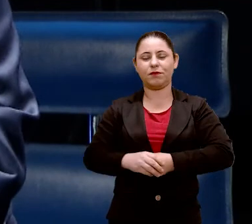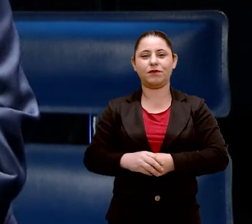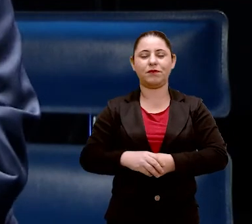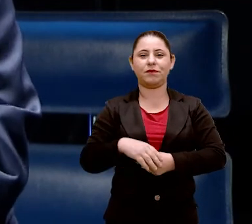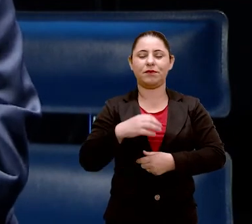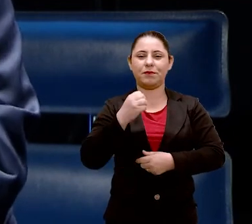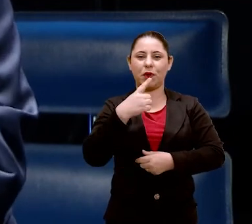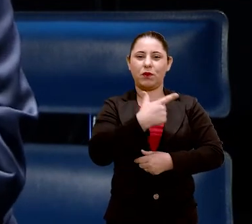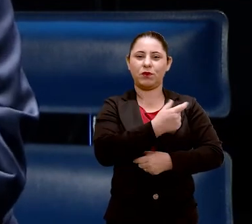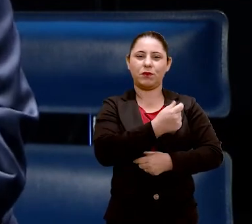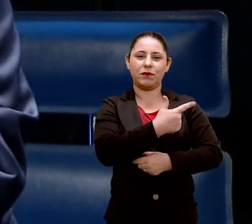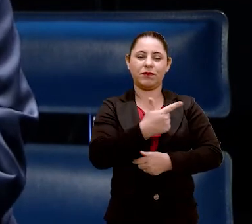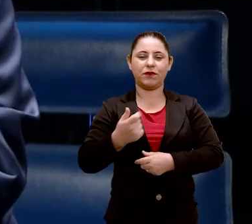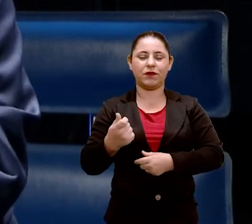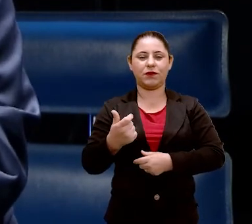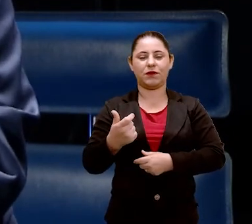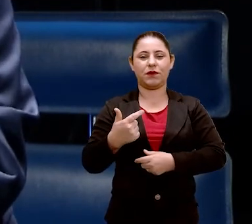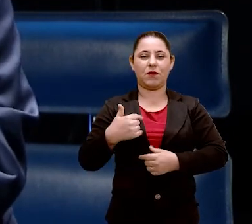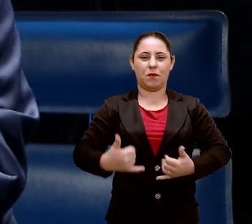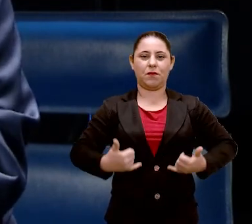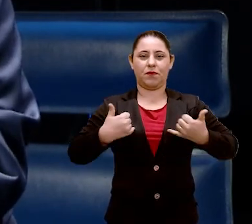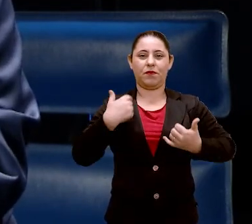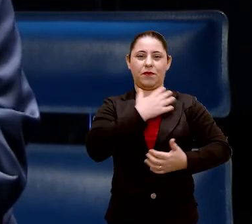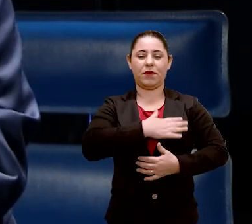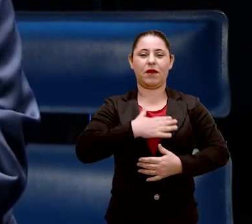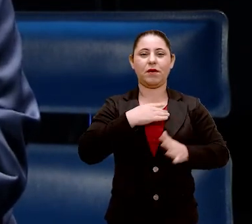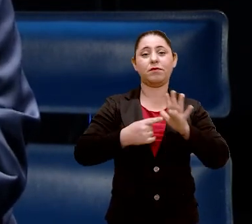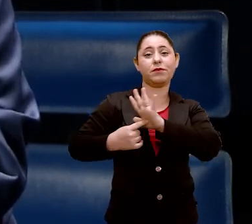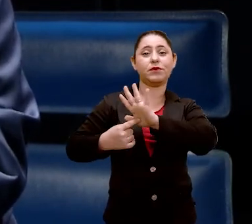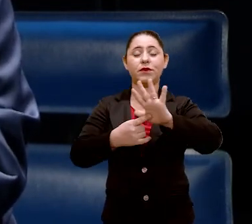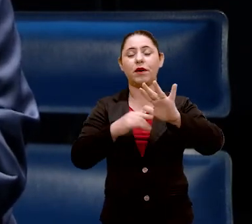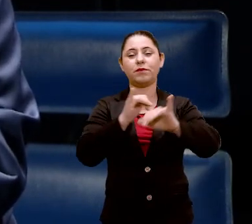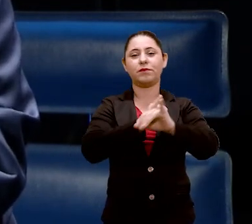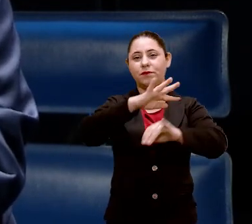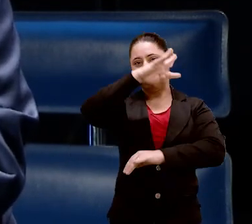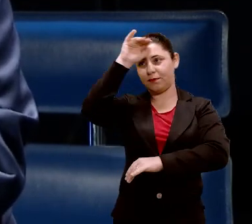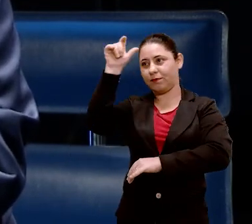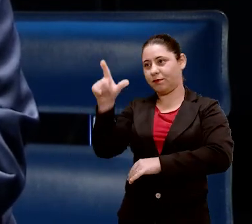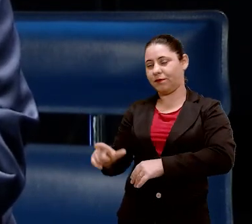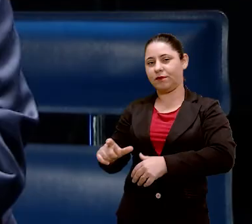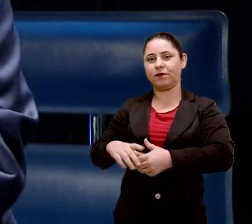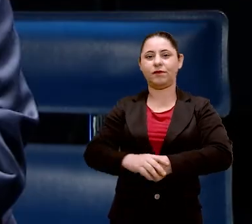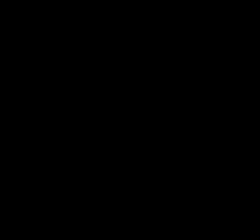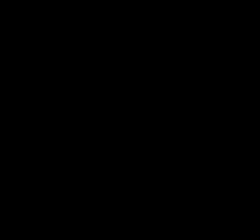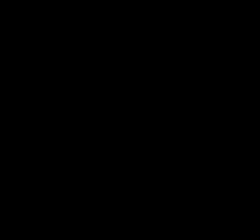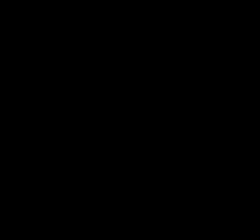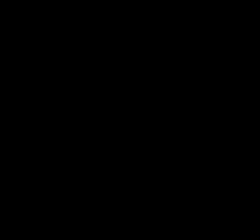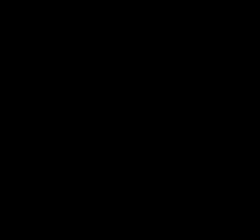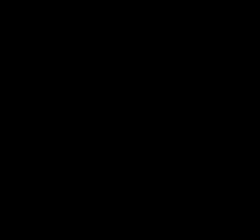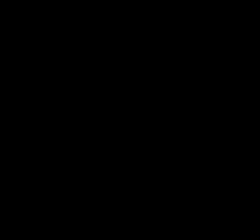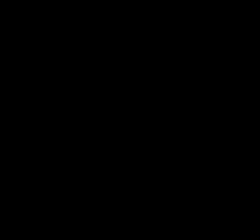Grosso do Sul. Bom 2022, é um orgulho, é um prazer apresentar um programa com personalidades.